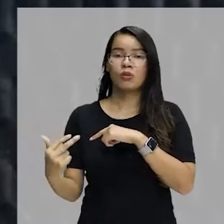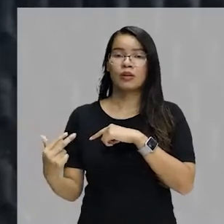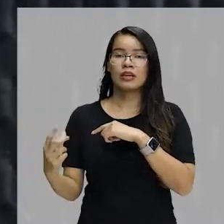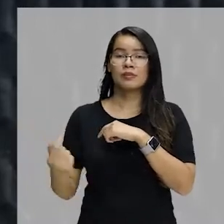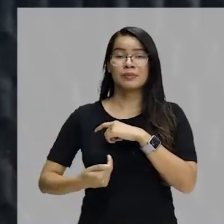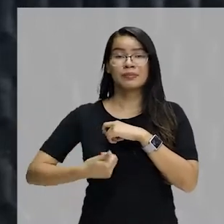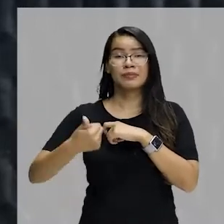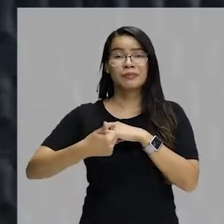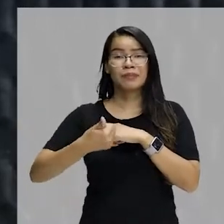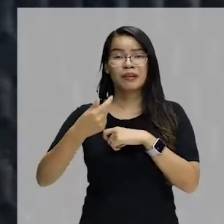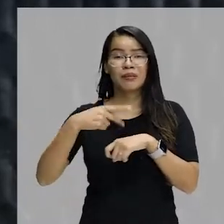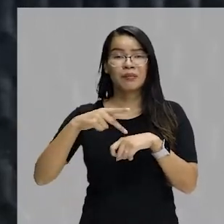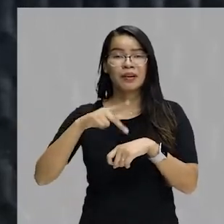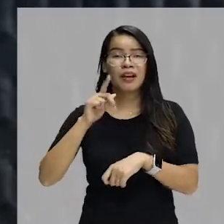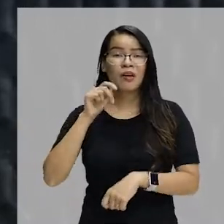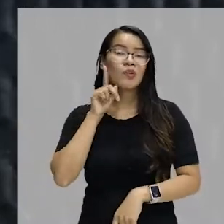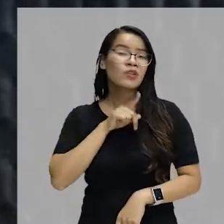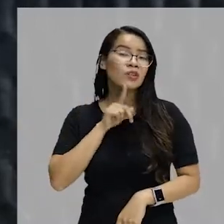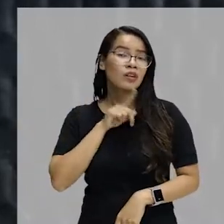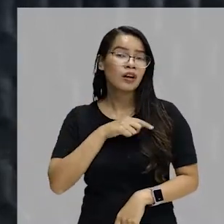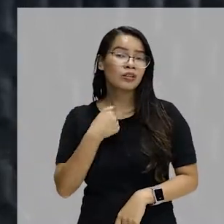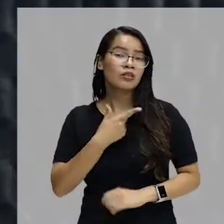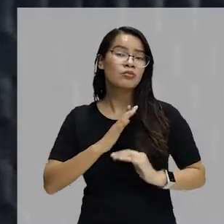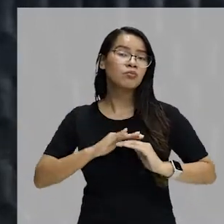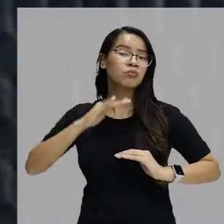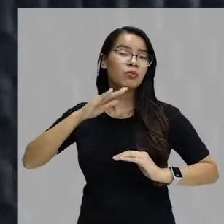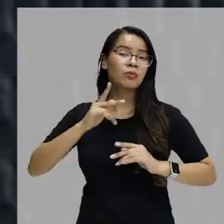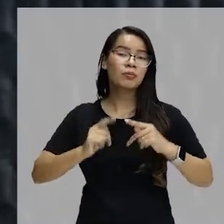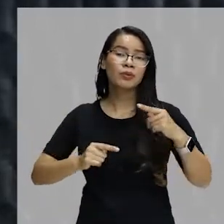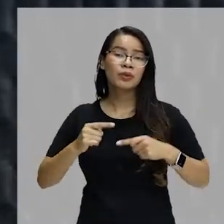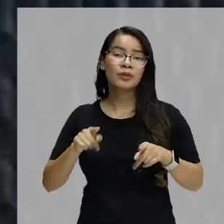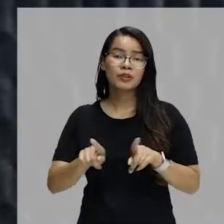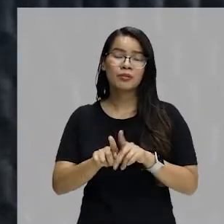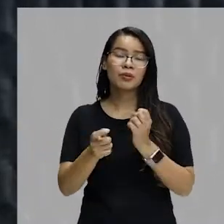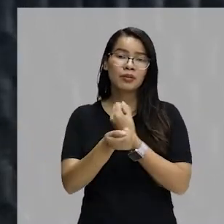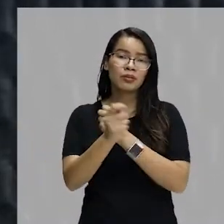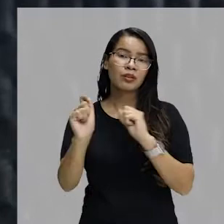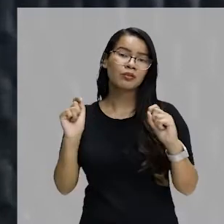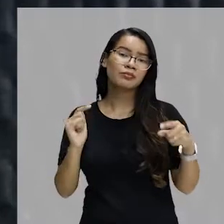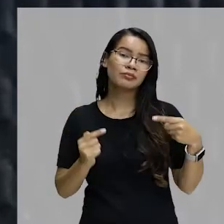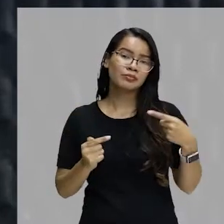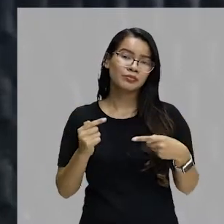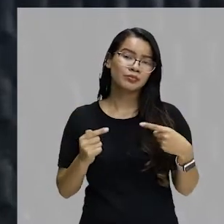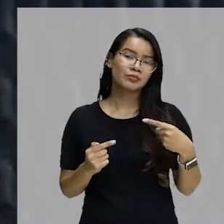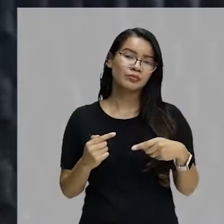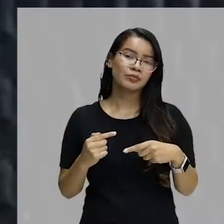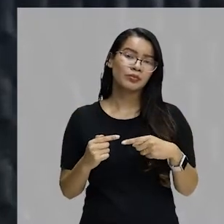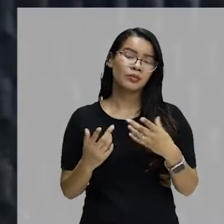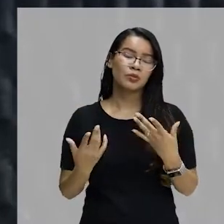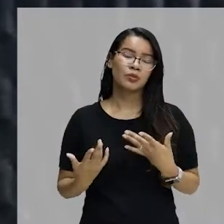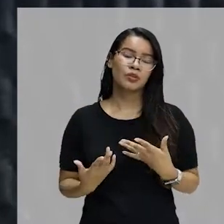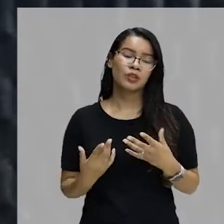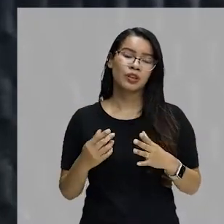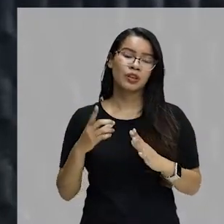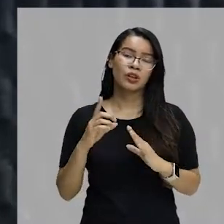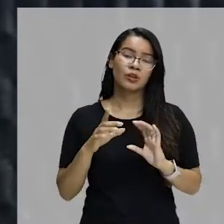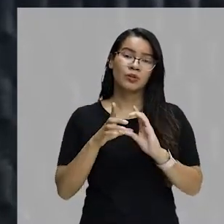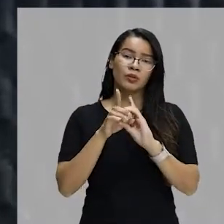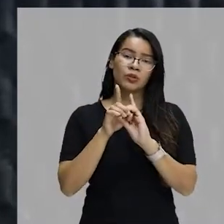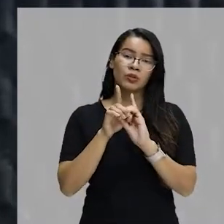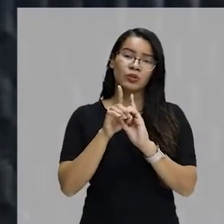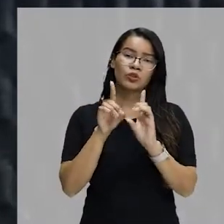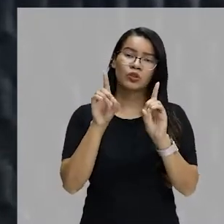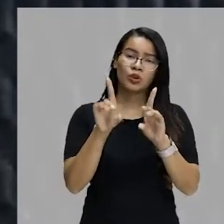a reconhecer a nossa soberania política, a nossa independência política, por conta da famosa doutrina do